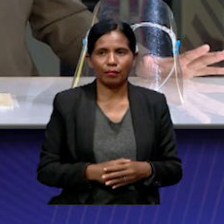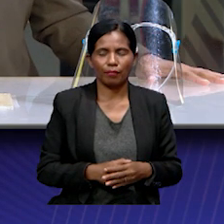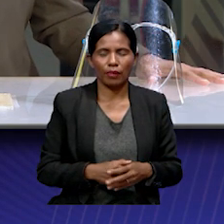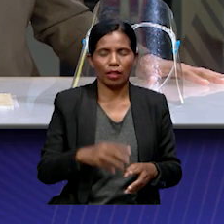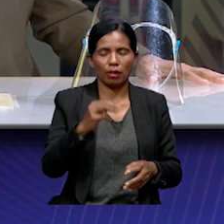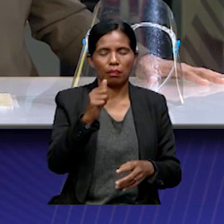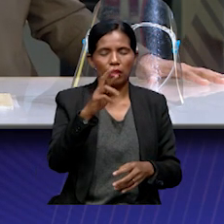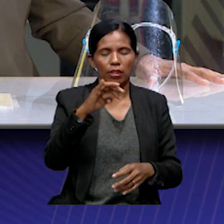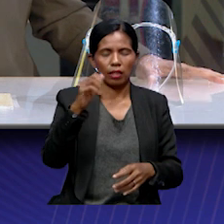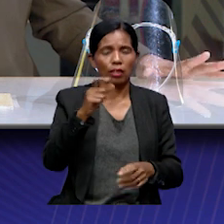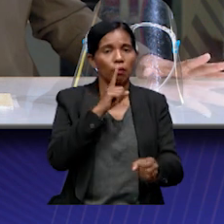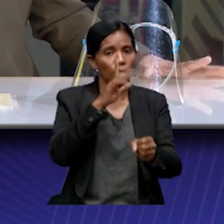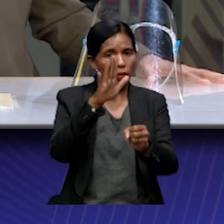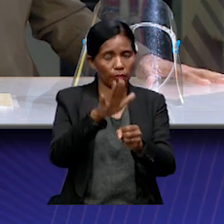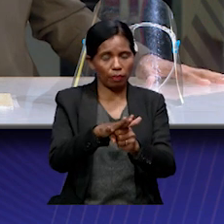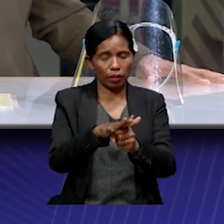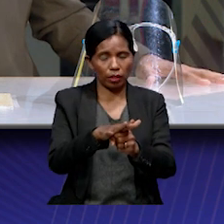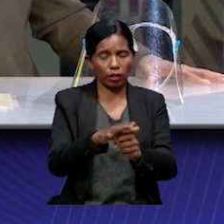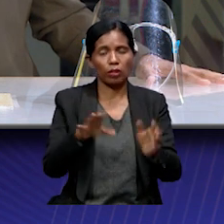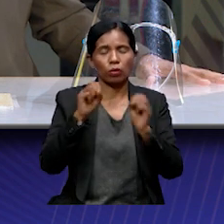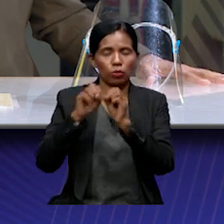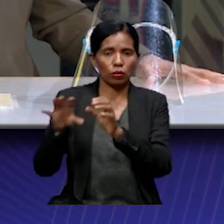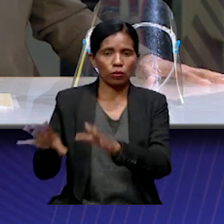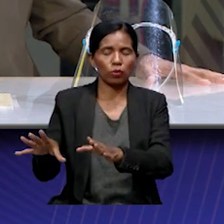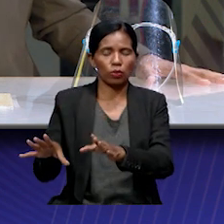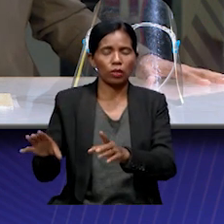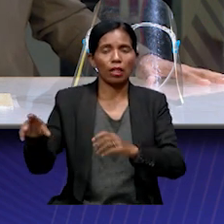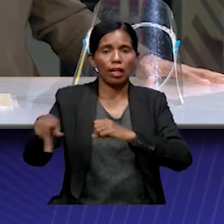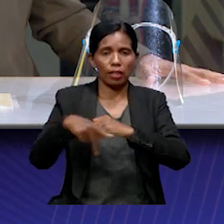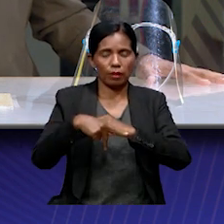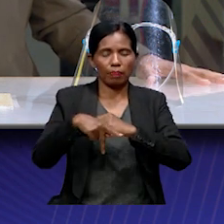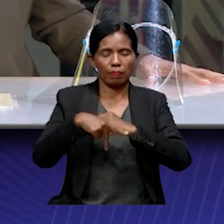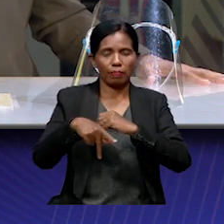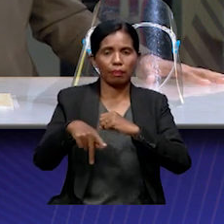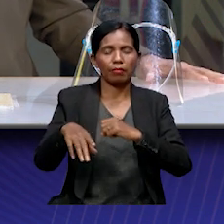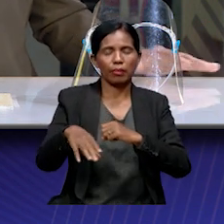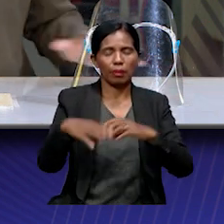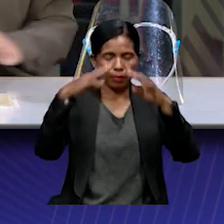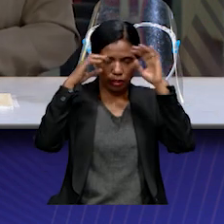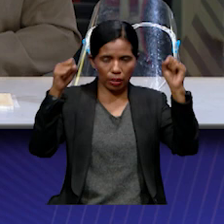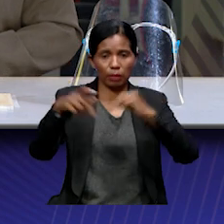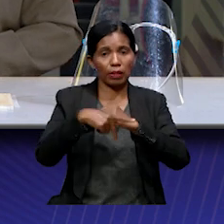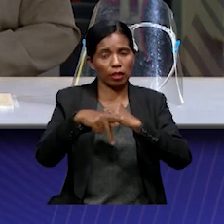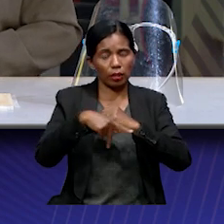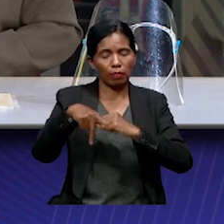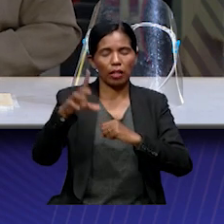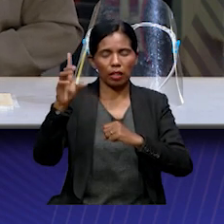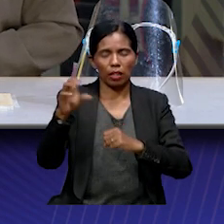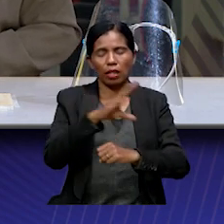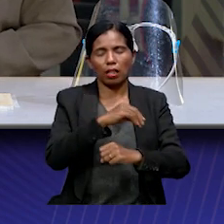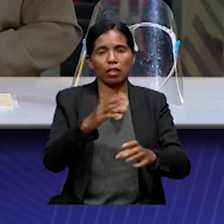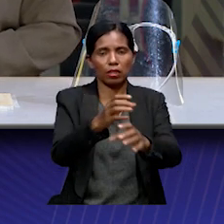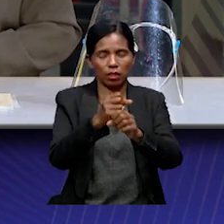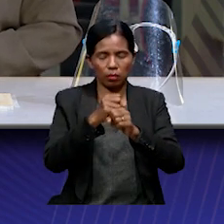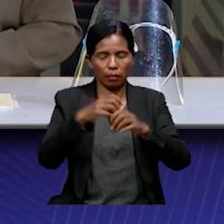Mariana, să ne sabino promete a tu husi cargo președinte Partidul Democratic, ba în ireta în fiar, husi povo, a tu asume cargo președinte